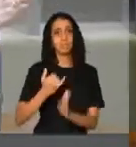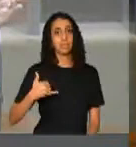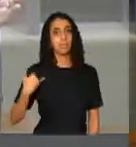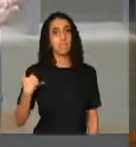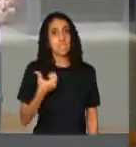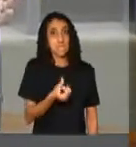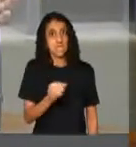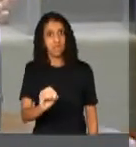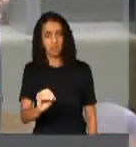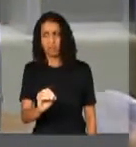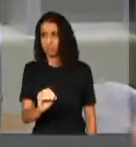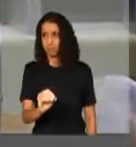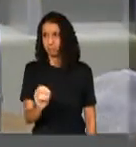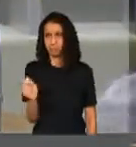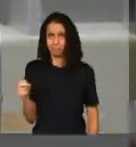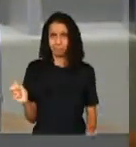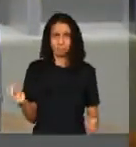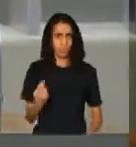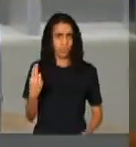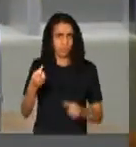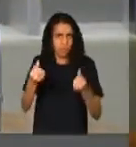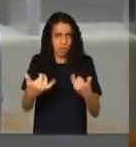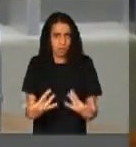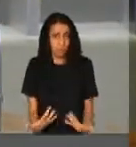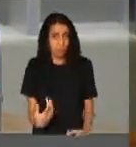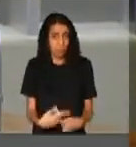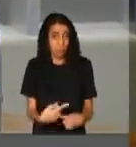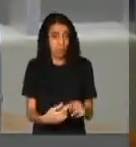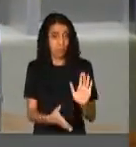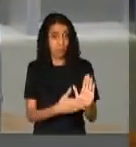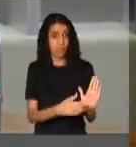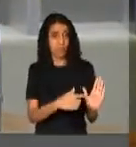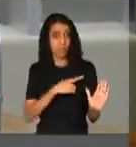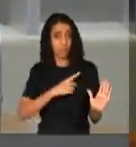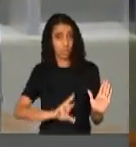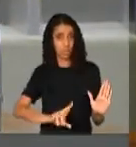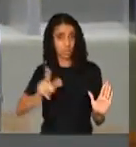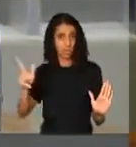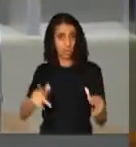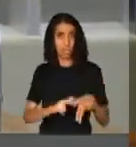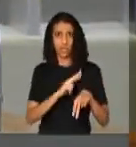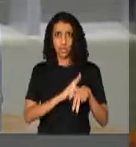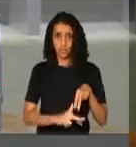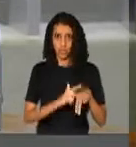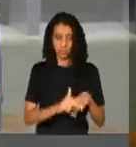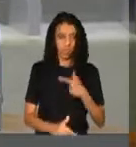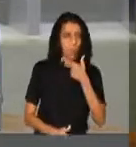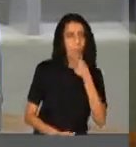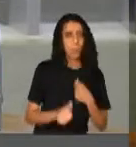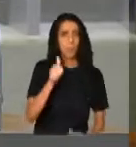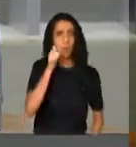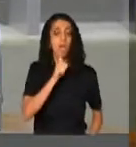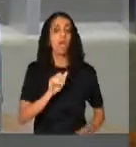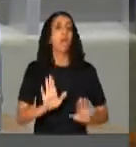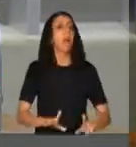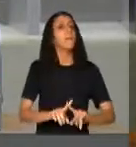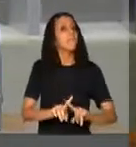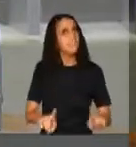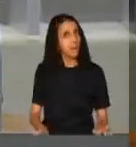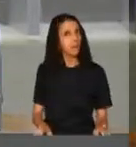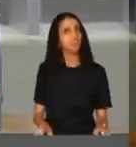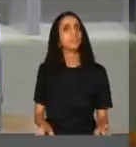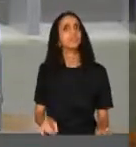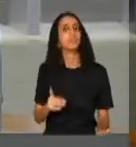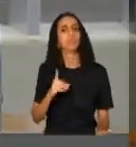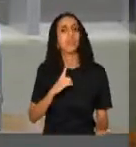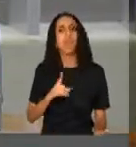aliás, inexplicavelmente, já que a proposta faz uma diferenciação de gênero desejável, mas tem muita coisa, é